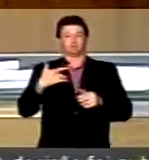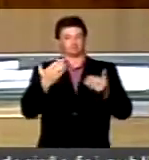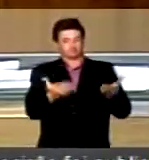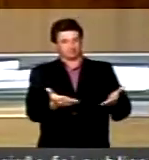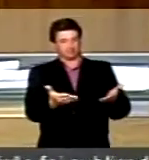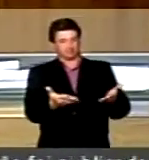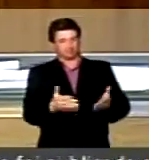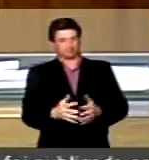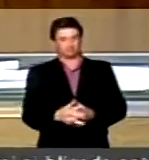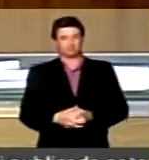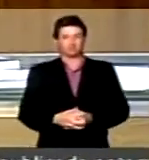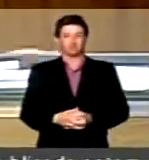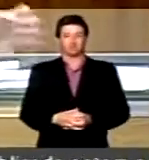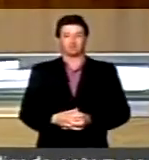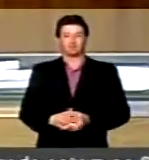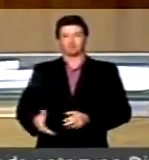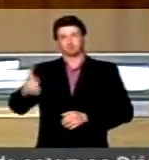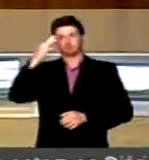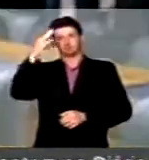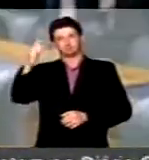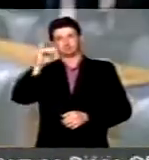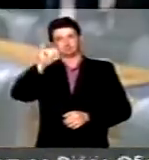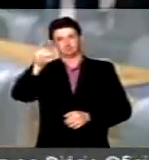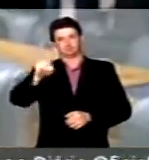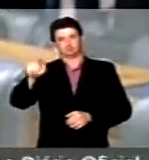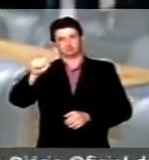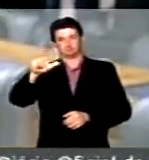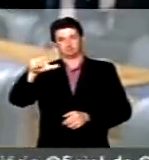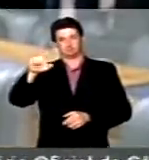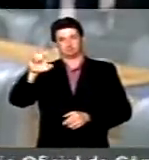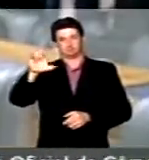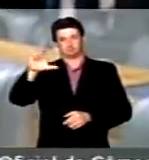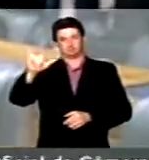Saúde. Obrigado, presidente Zalci.